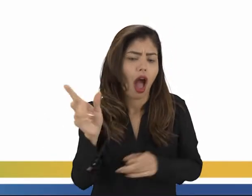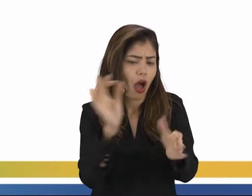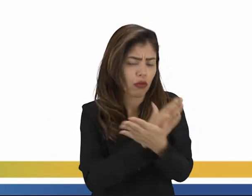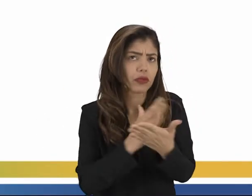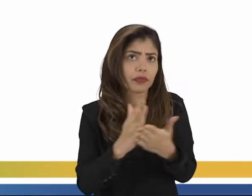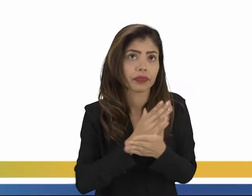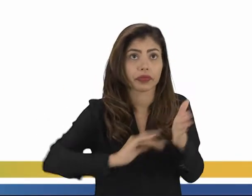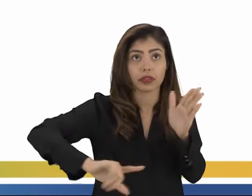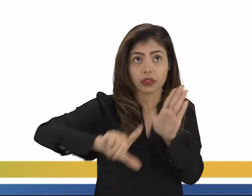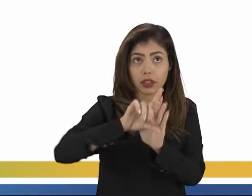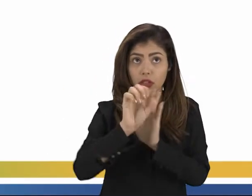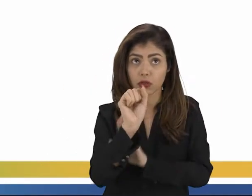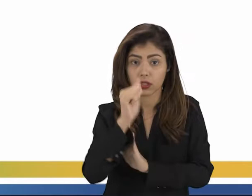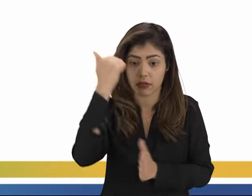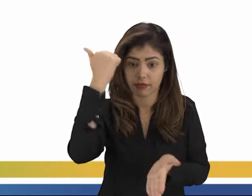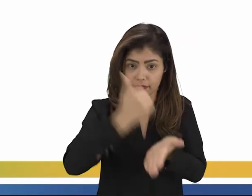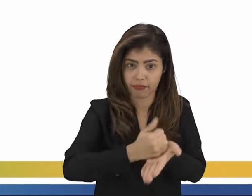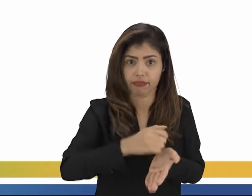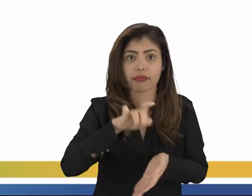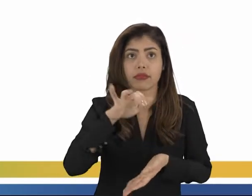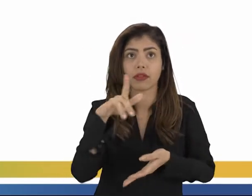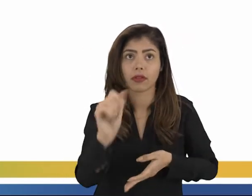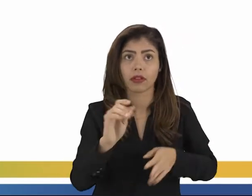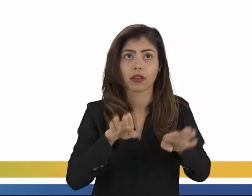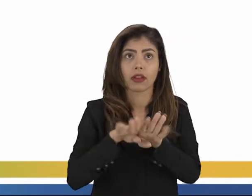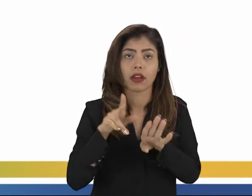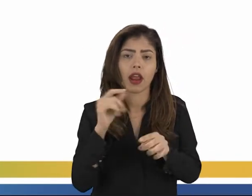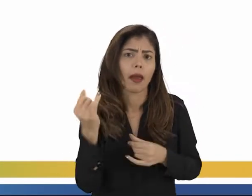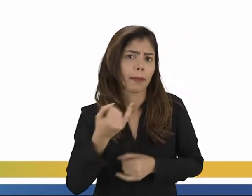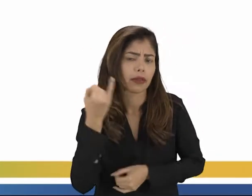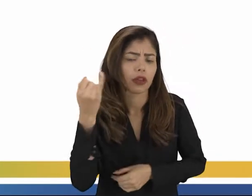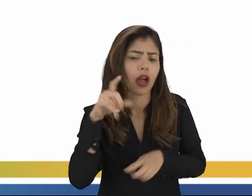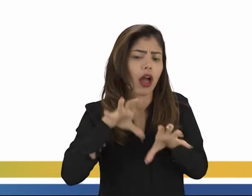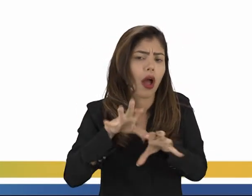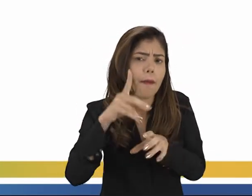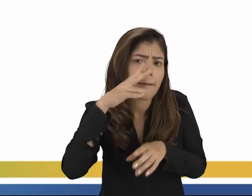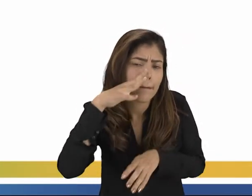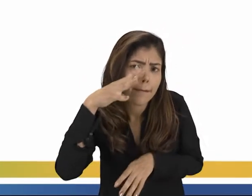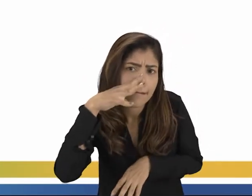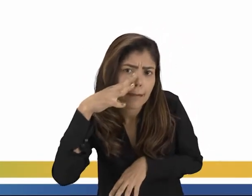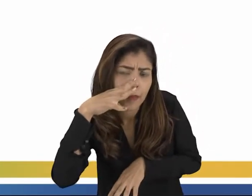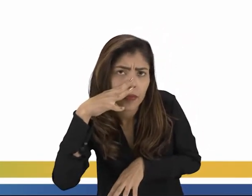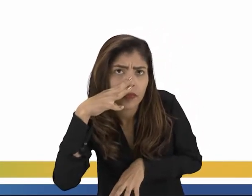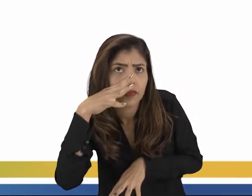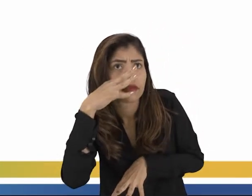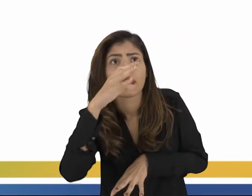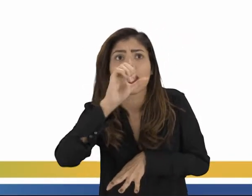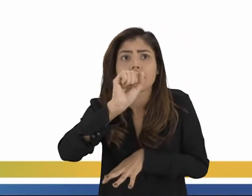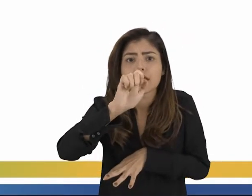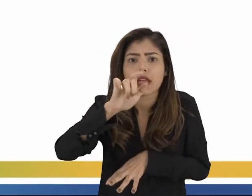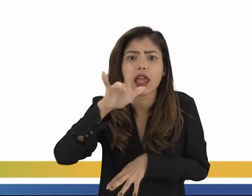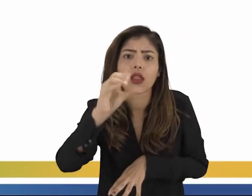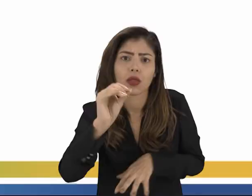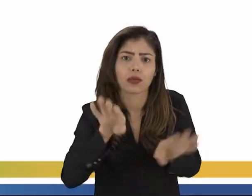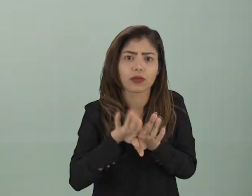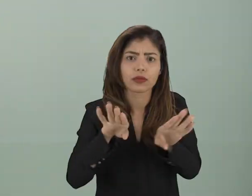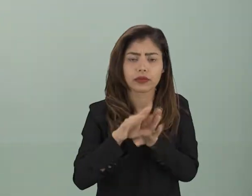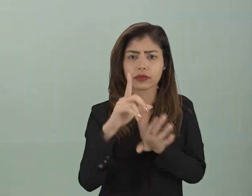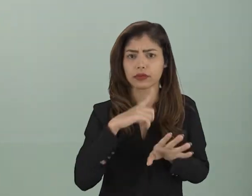não. Lei do selo, essa aí é importante. Queridos, observe bem, lei do selo, olha essa